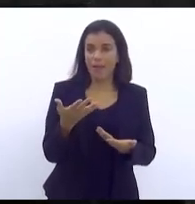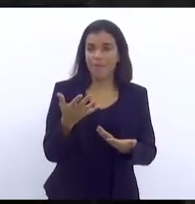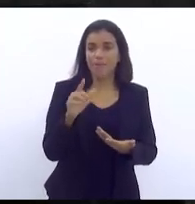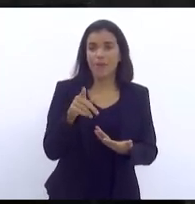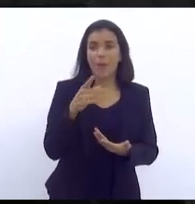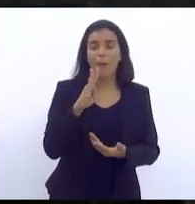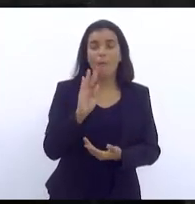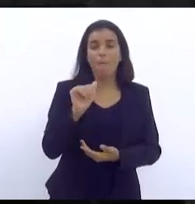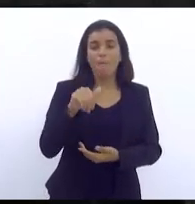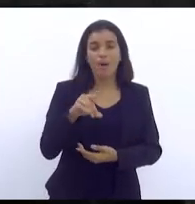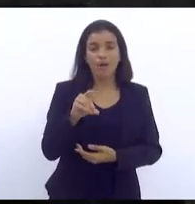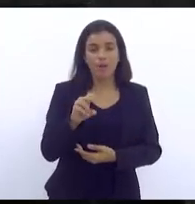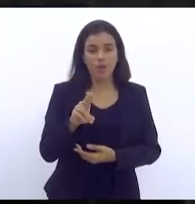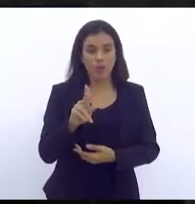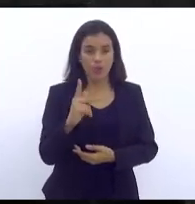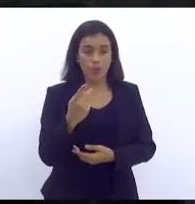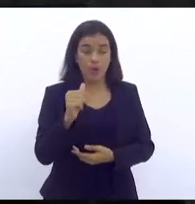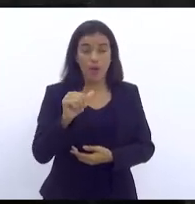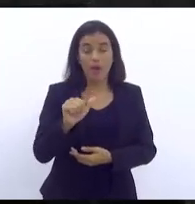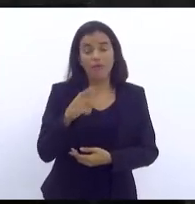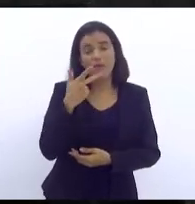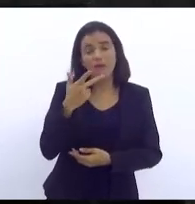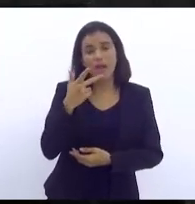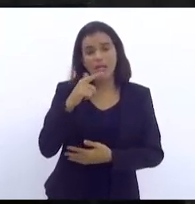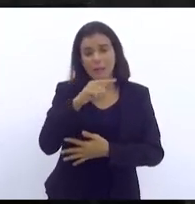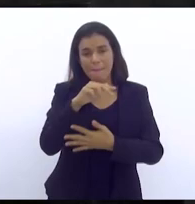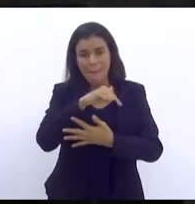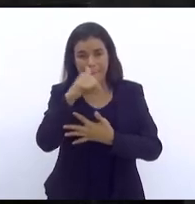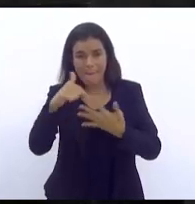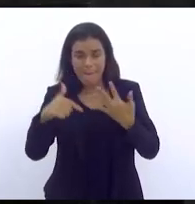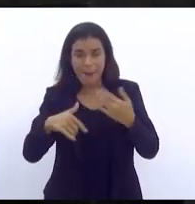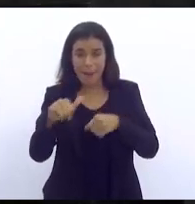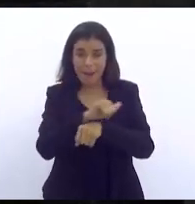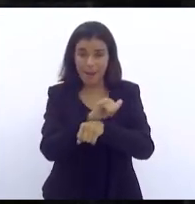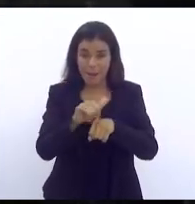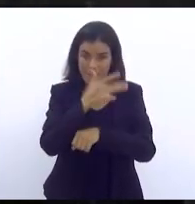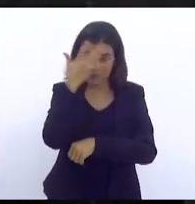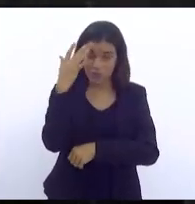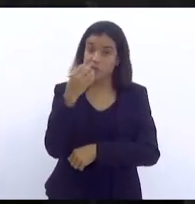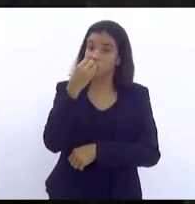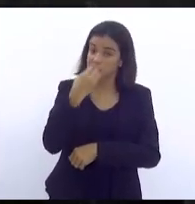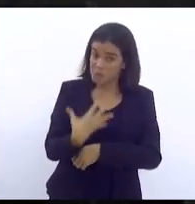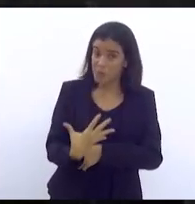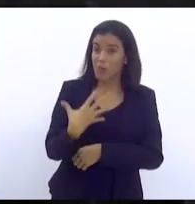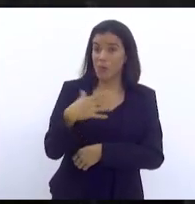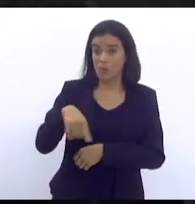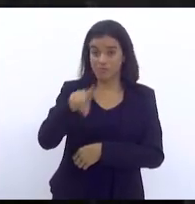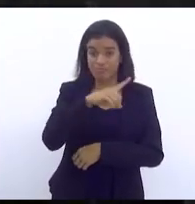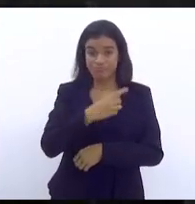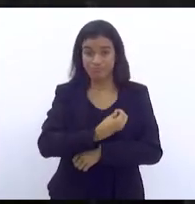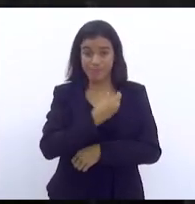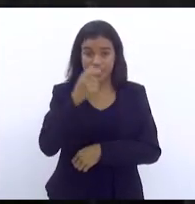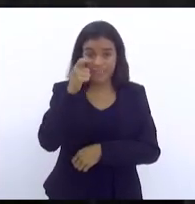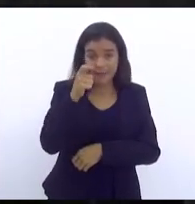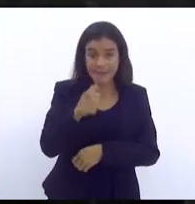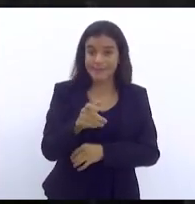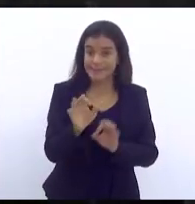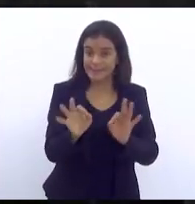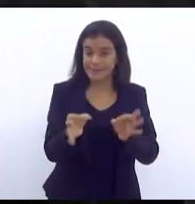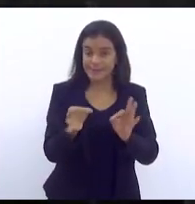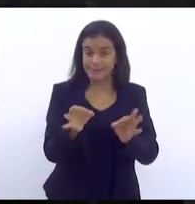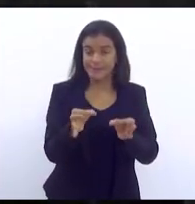vai falar que existem vários mecanismos através dos Quais pessoas boas e eu vejo que são pessoas boas que estão aqui interessadas né